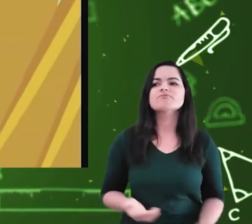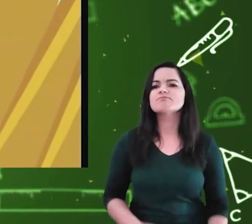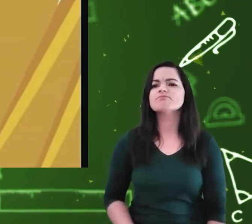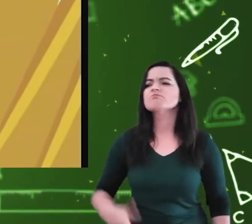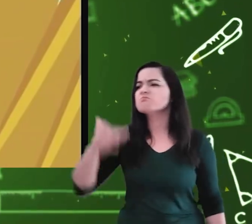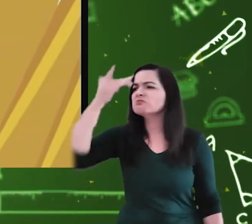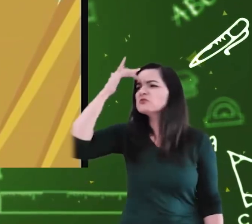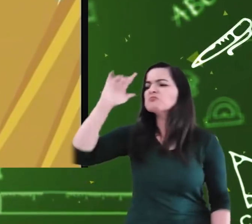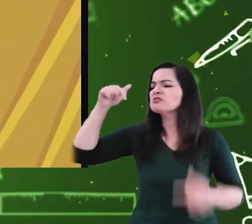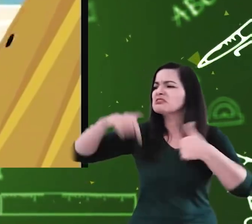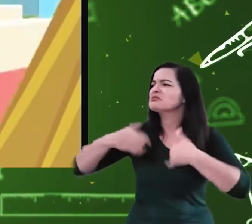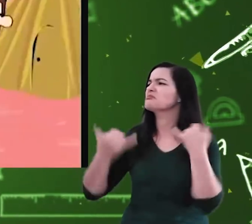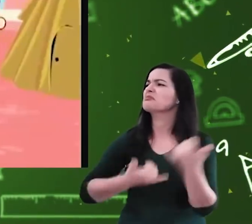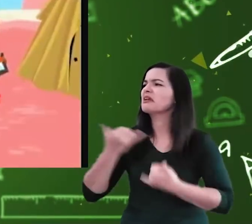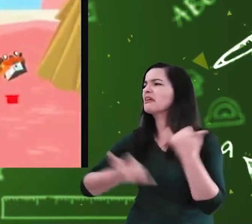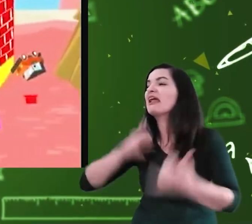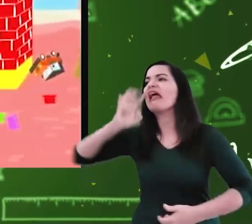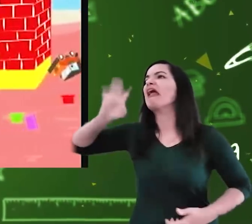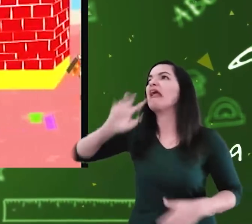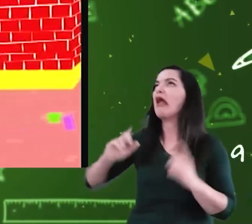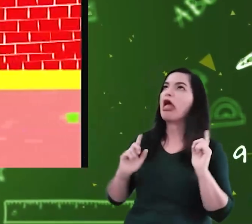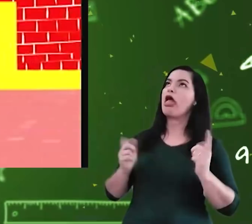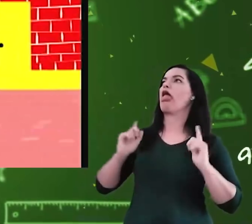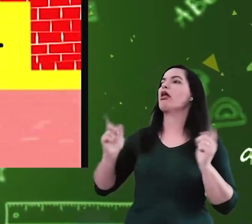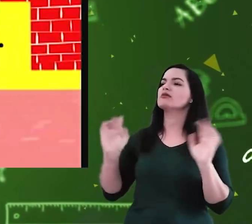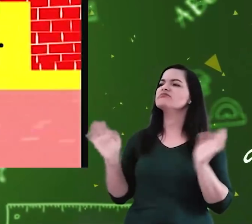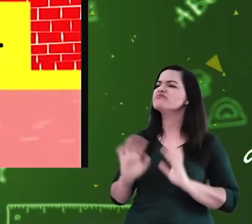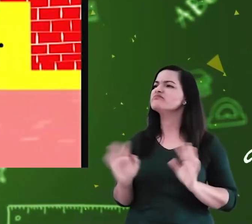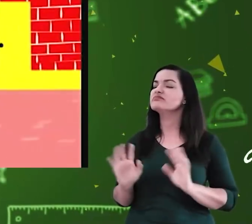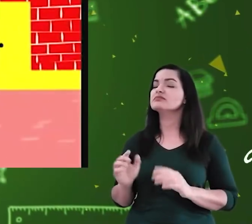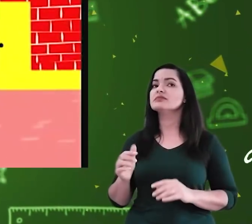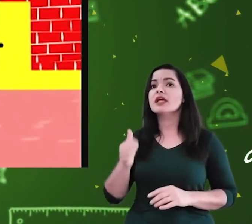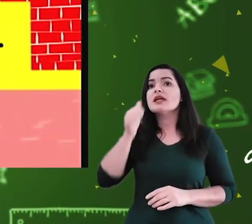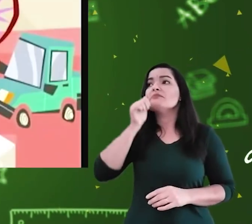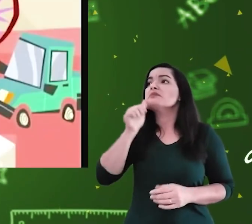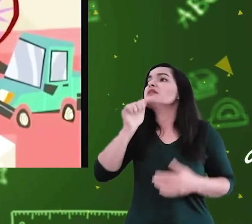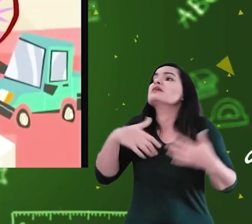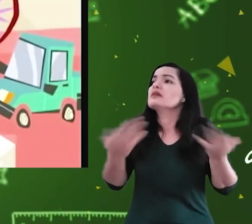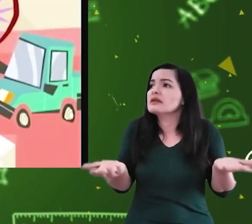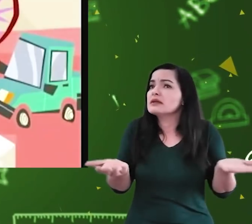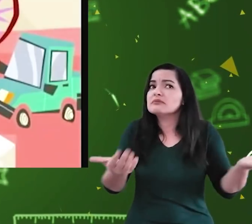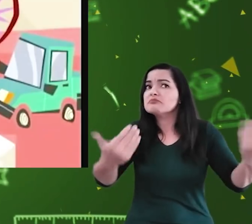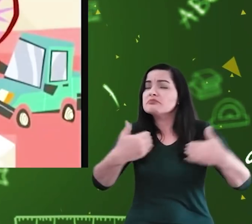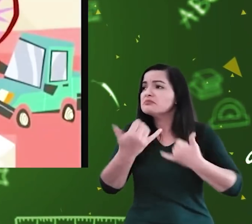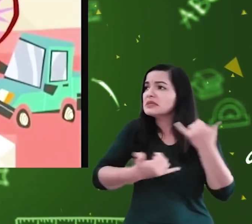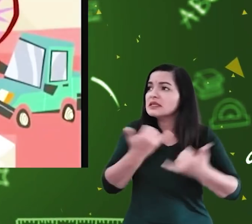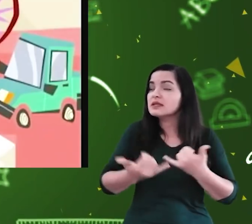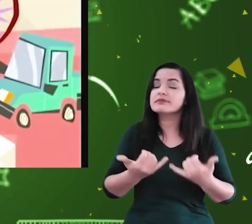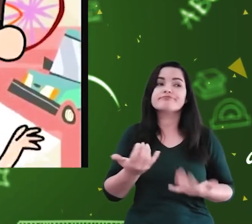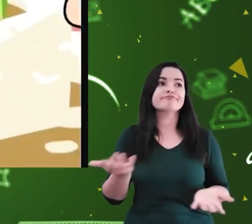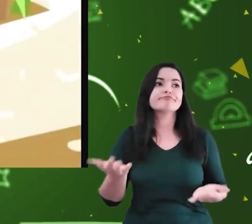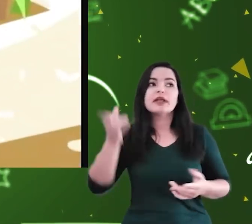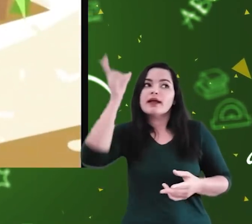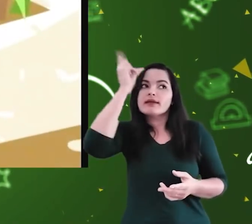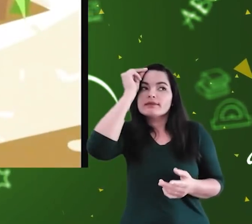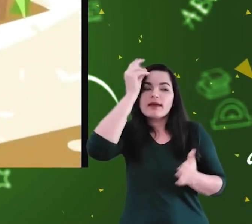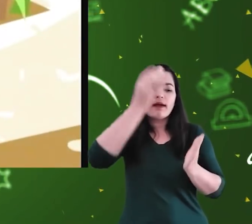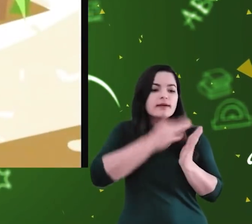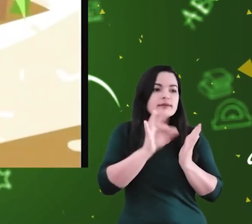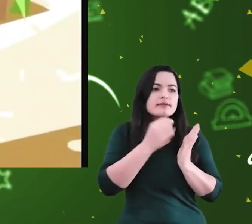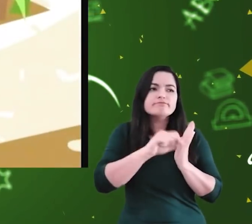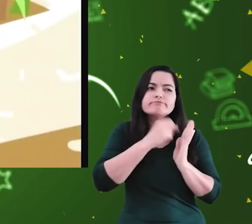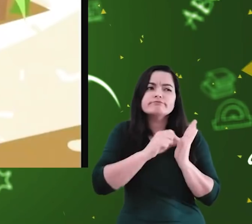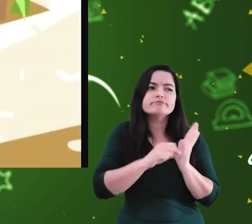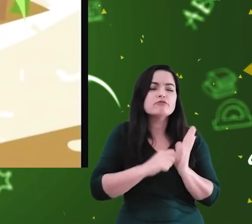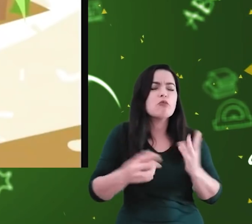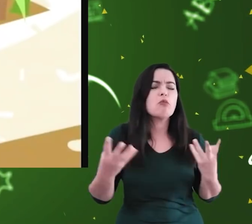Se eu acho essa brincadeira tão divertida, não. As meninas não vão descer pra brincar? A Teca tem um monte de lição. Ah, eu